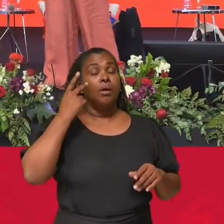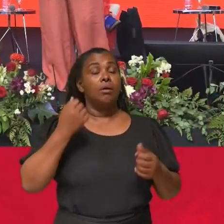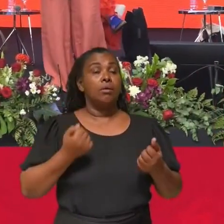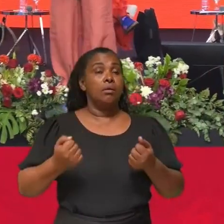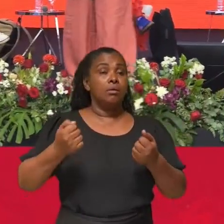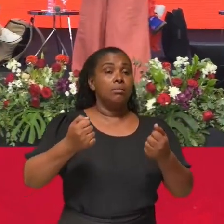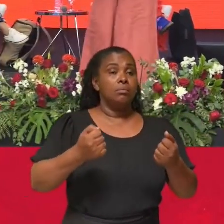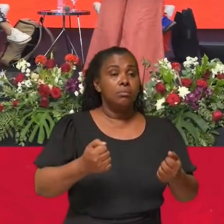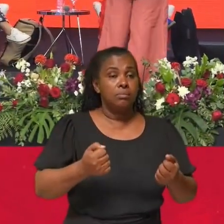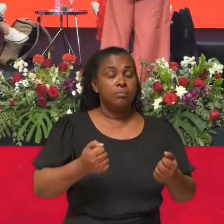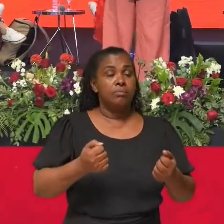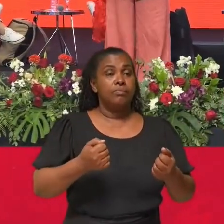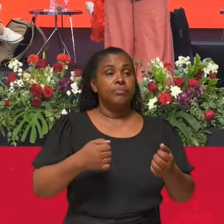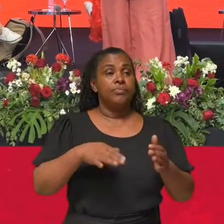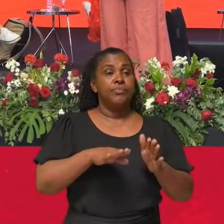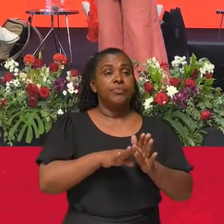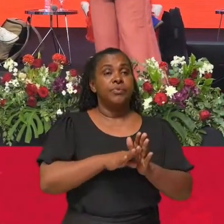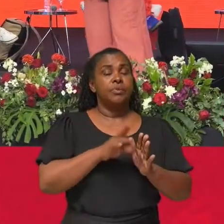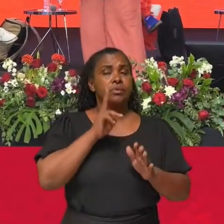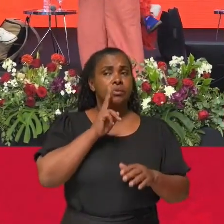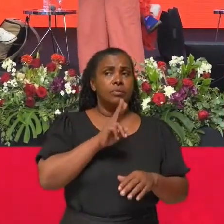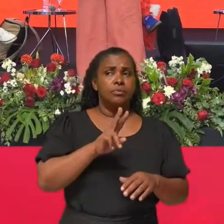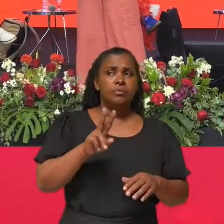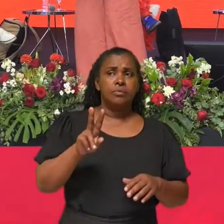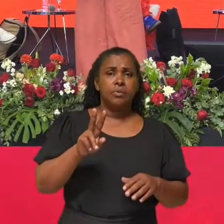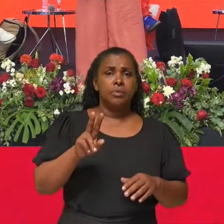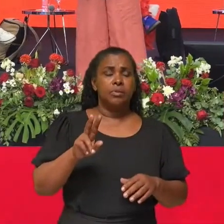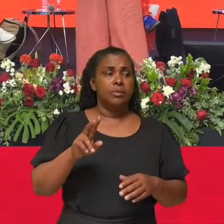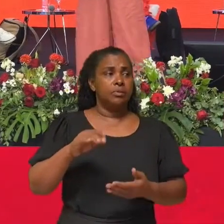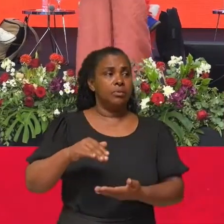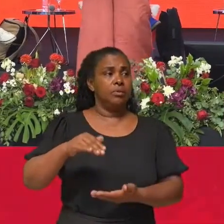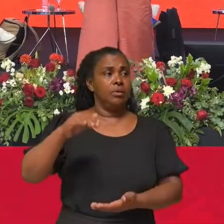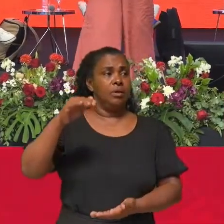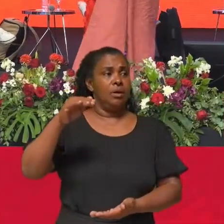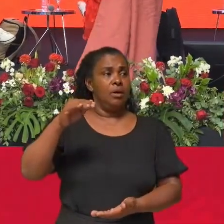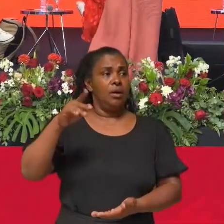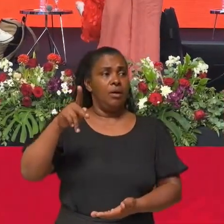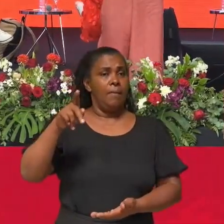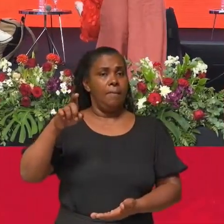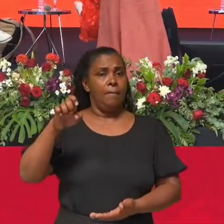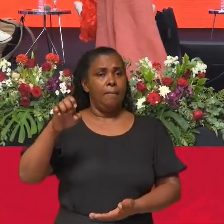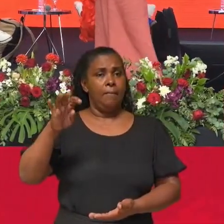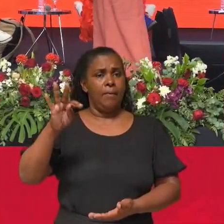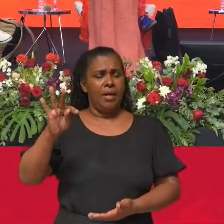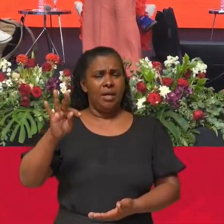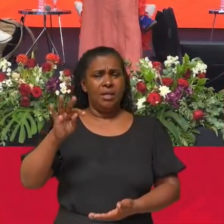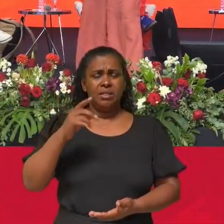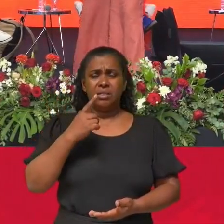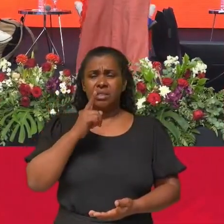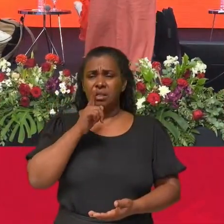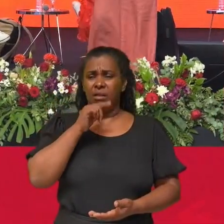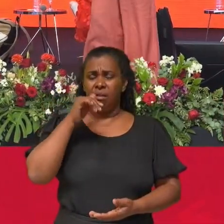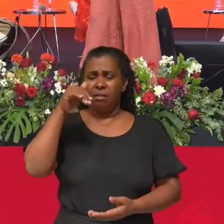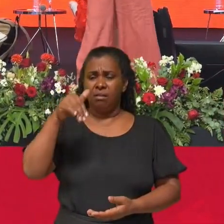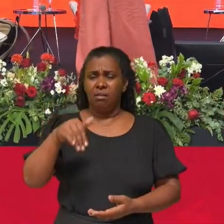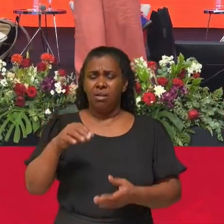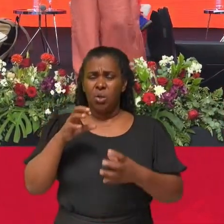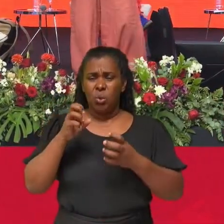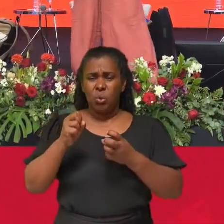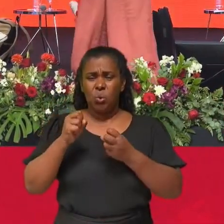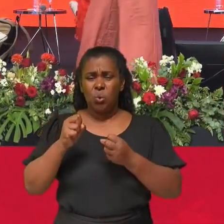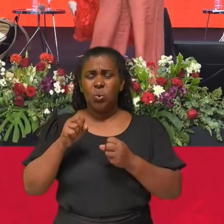vejo tem uma garrafa PET com líquido turvo. Eu estava com a minha filha, ela falou: